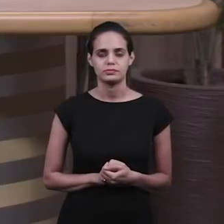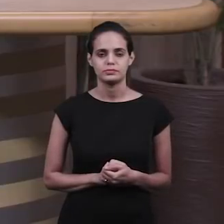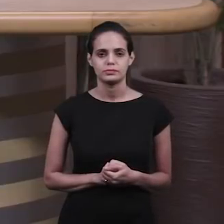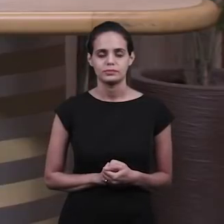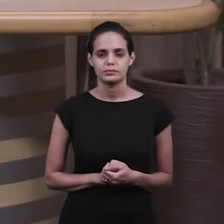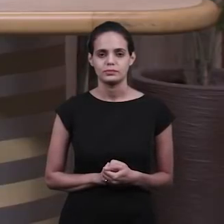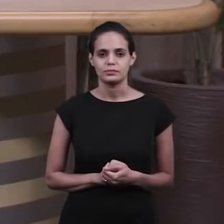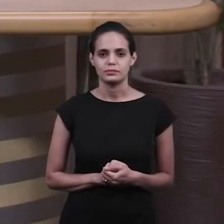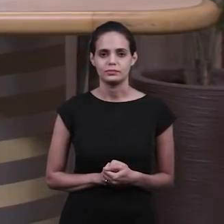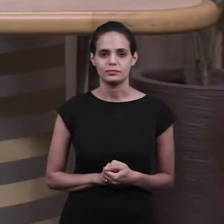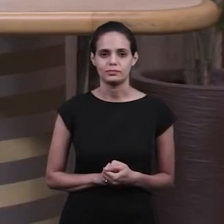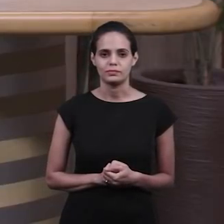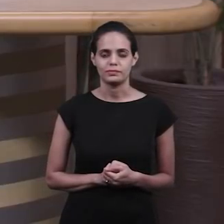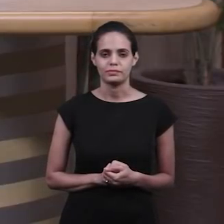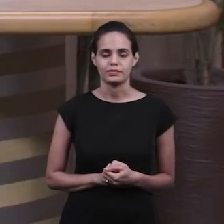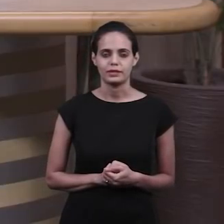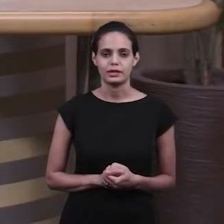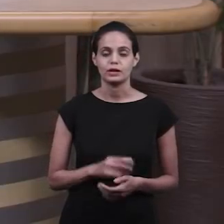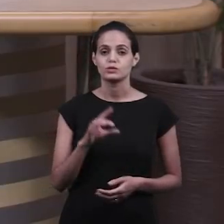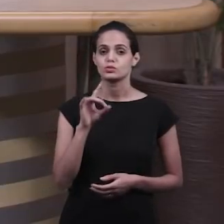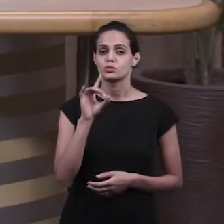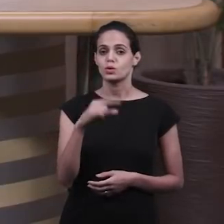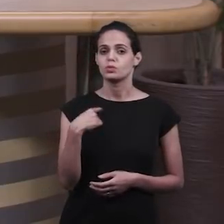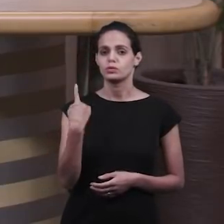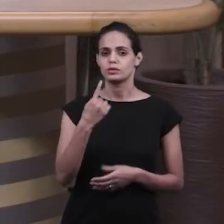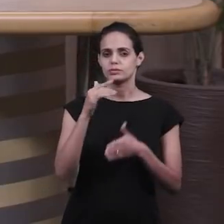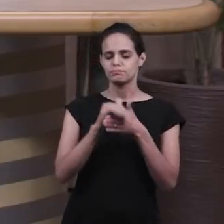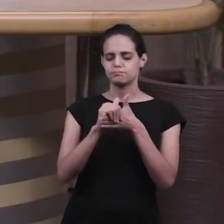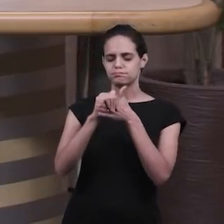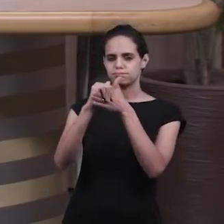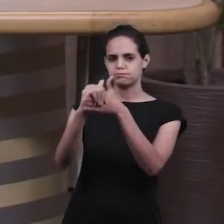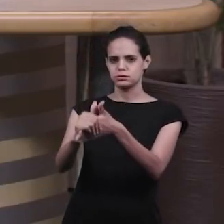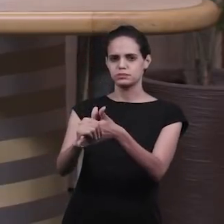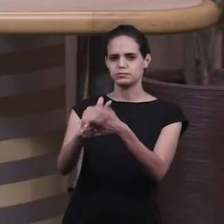aquilo que nos deu o norte. Nós tínhamos no